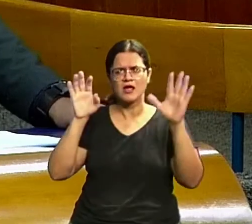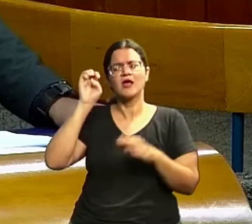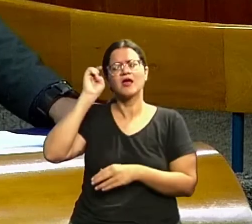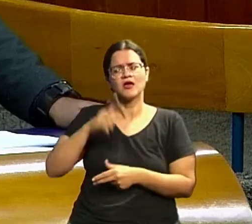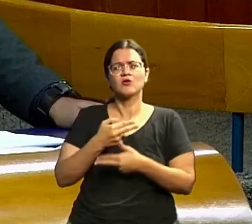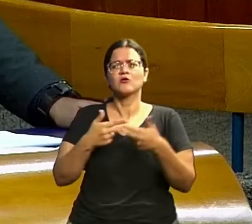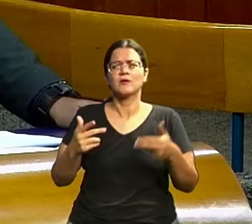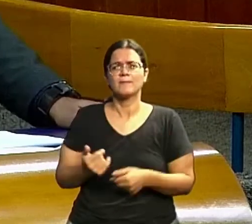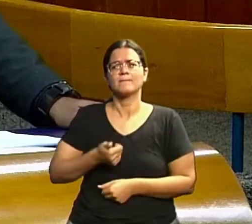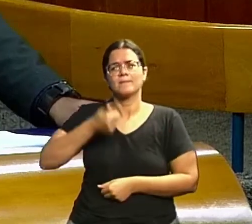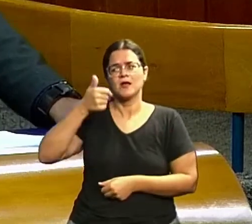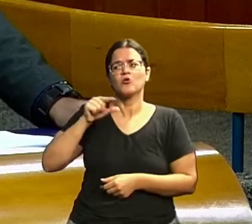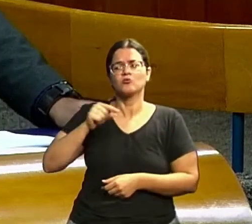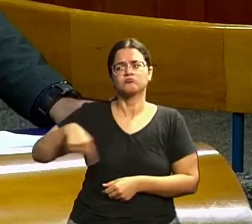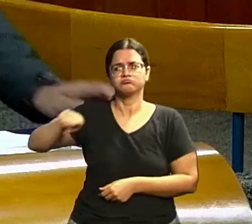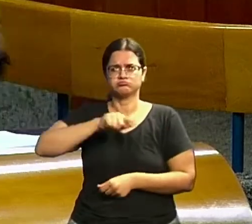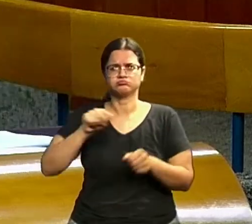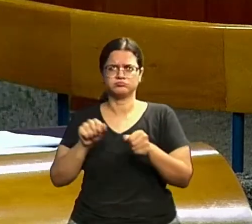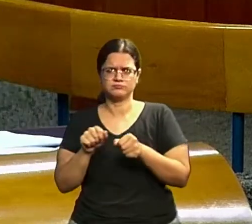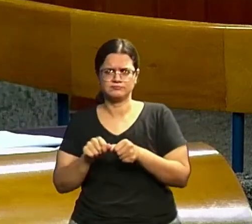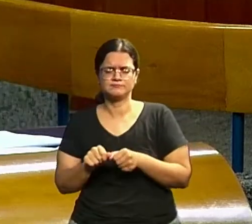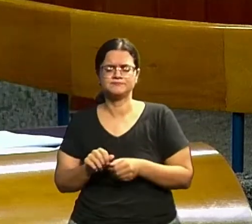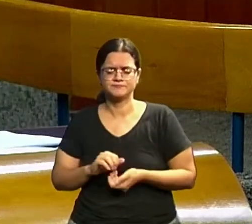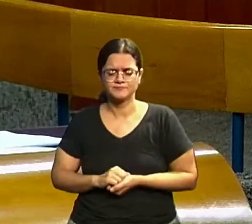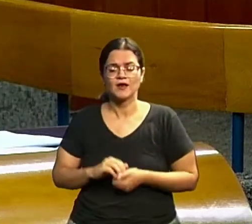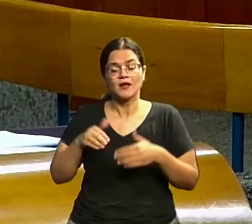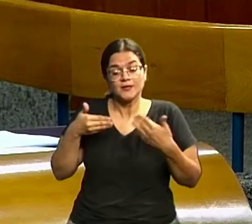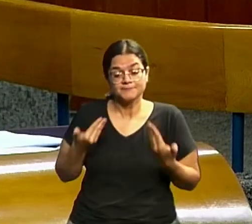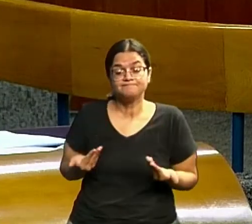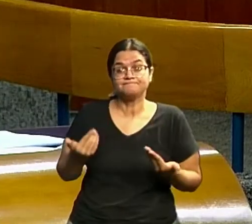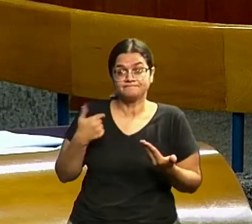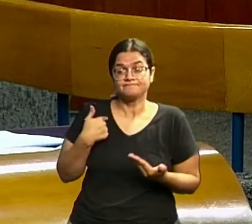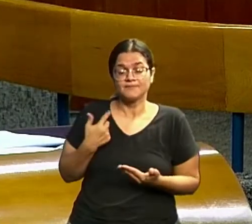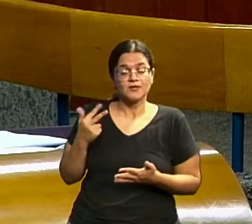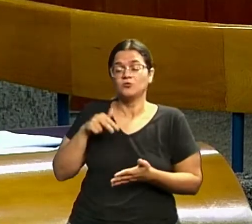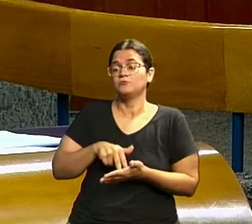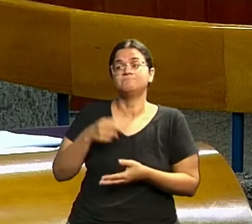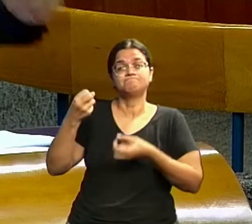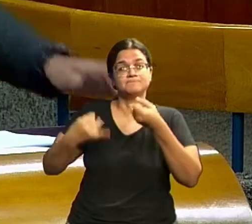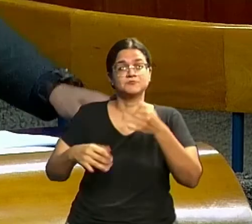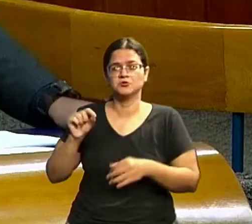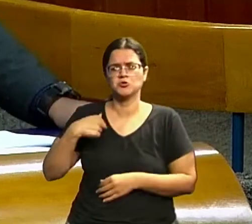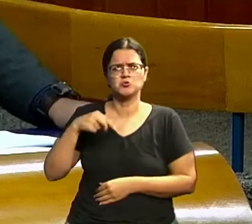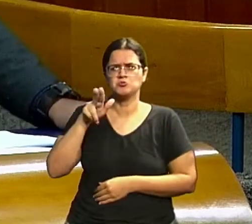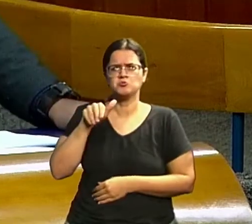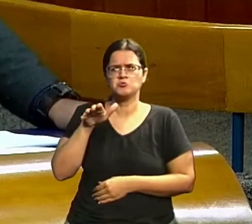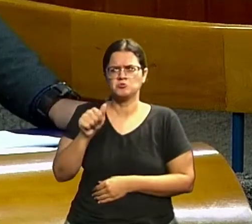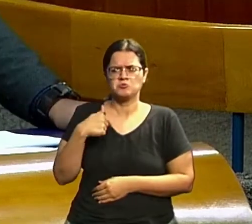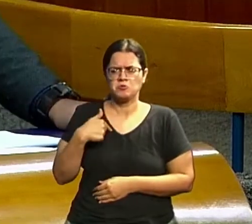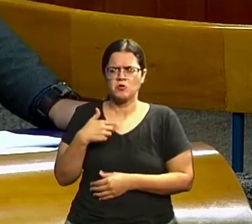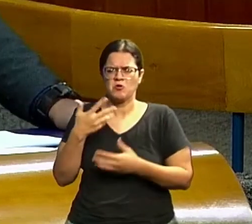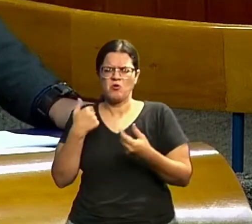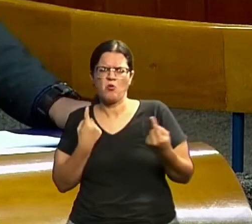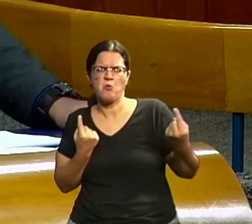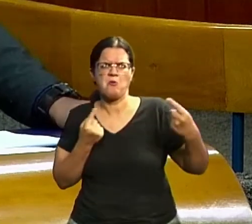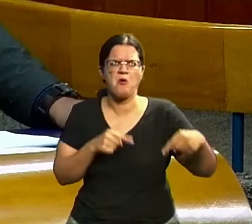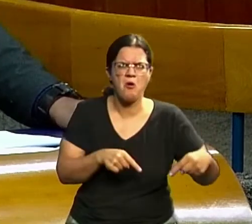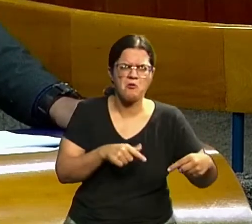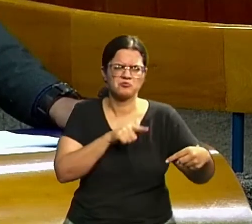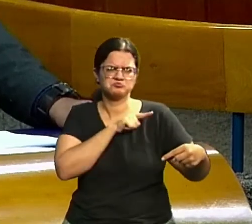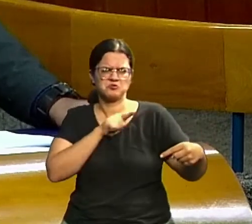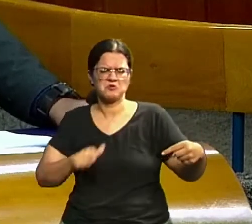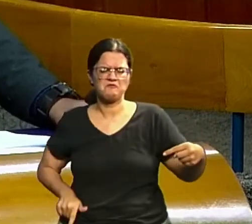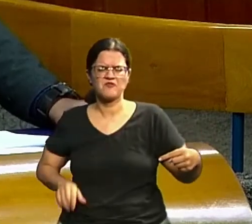devolutiva do que eles fizeram conosco, vereador William Veloso. Então, o que eu digo aqui, que eu jamais me comportarei como oposição